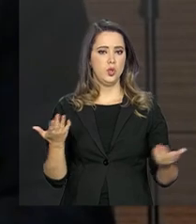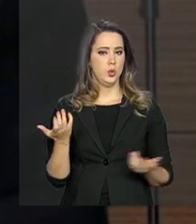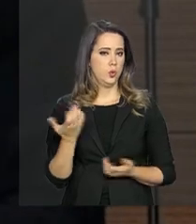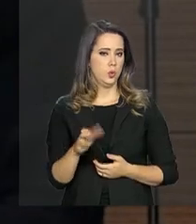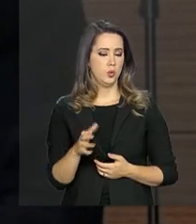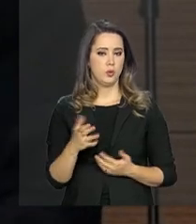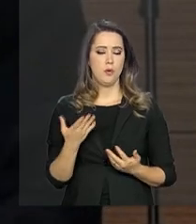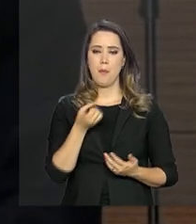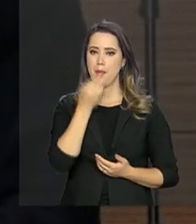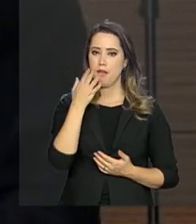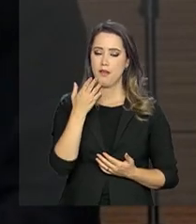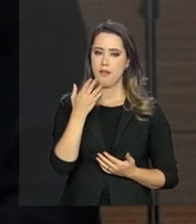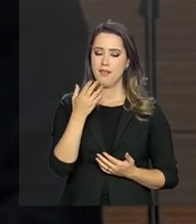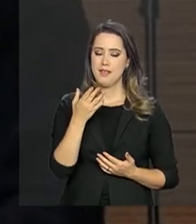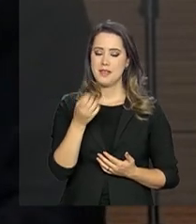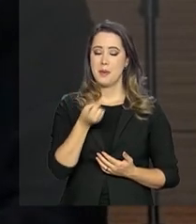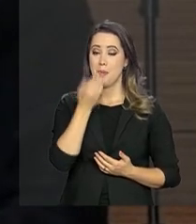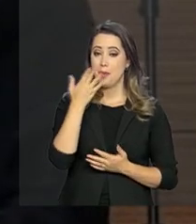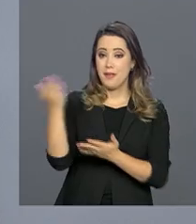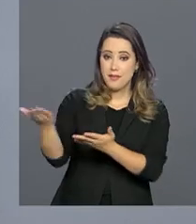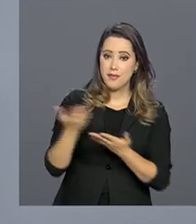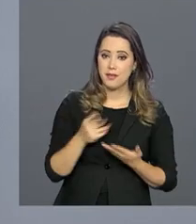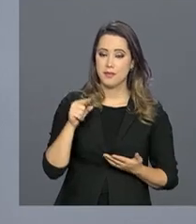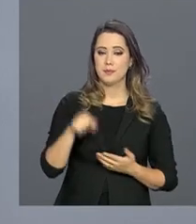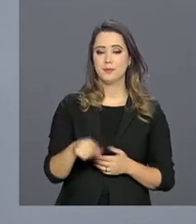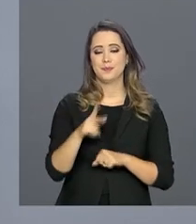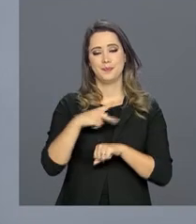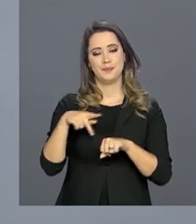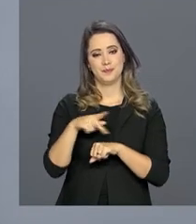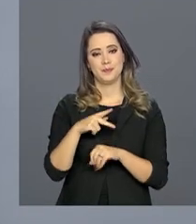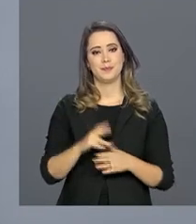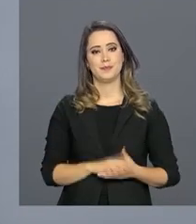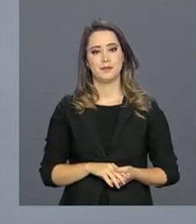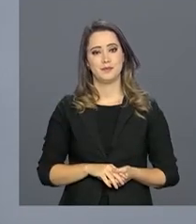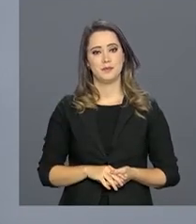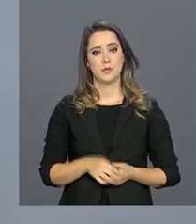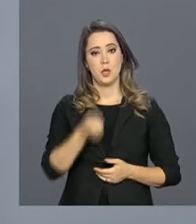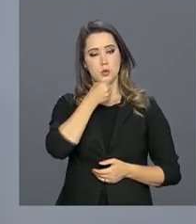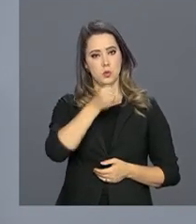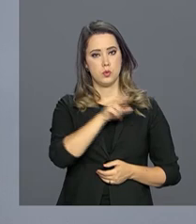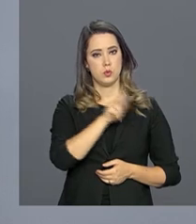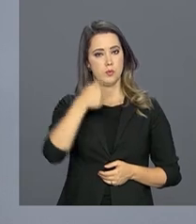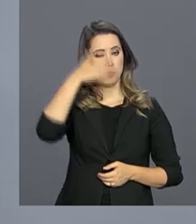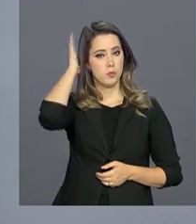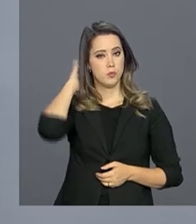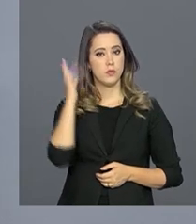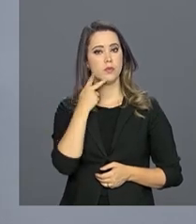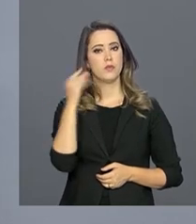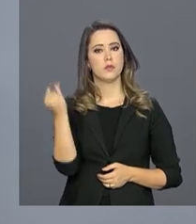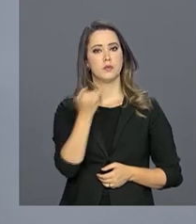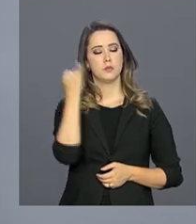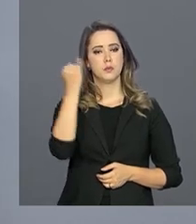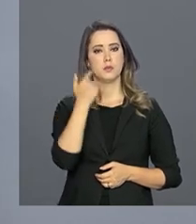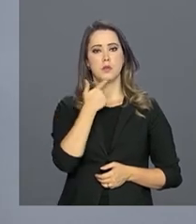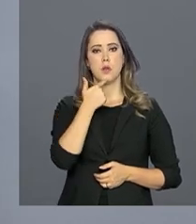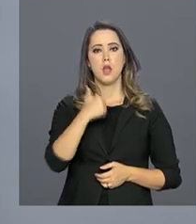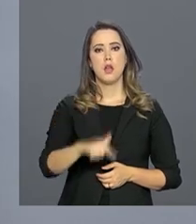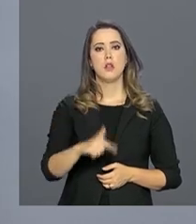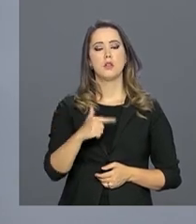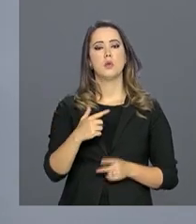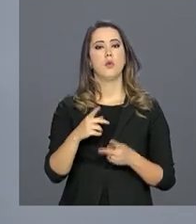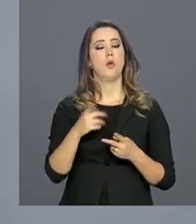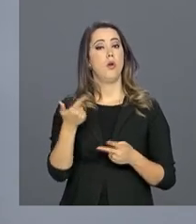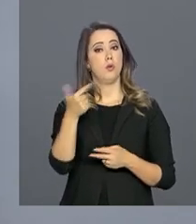sejam bem-vindos cavalheiros em seu discurso o presidente michel temer destacou que além da